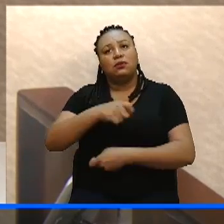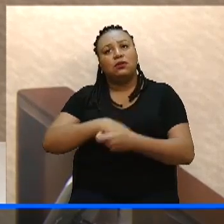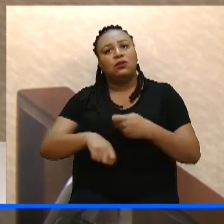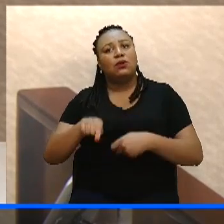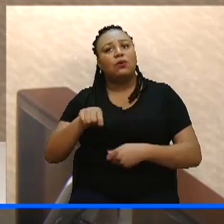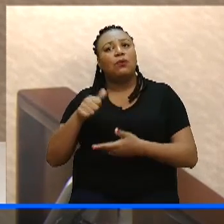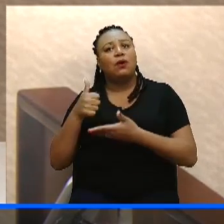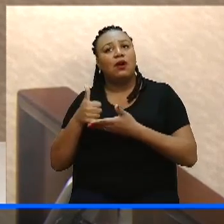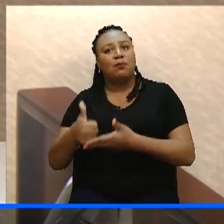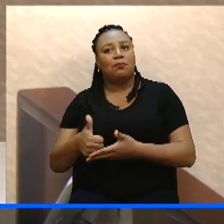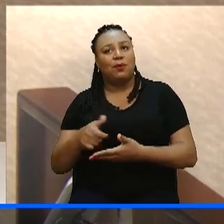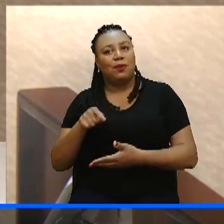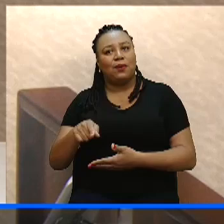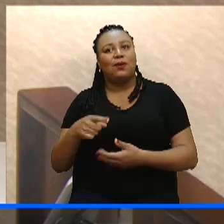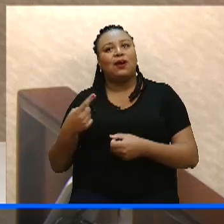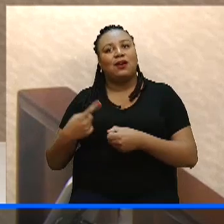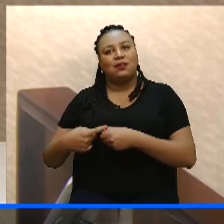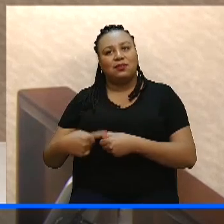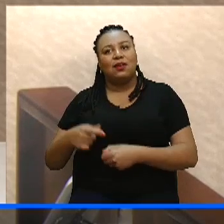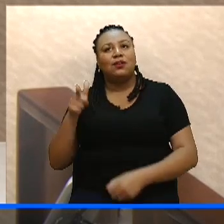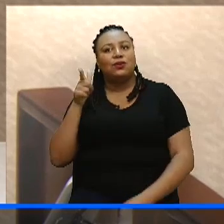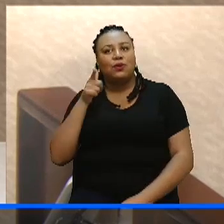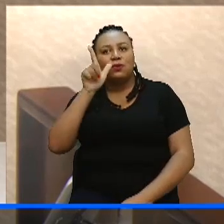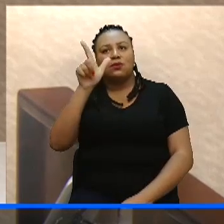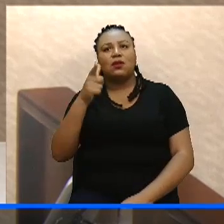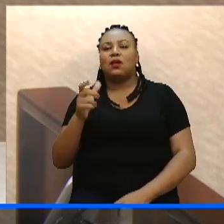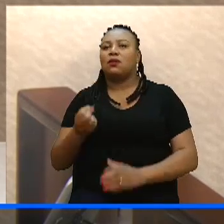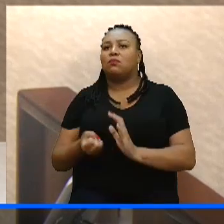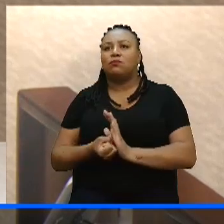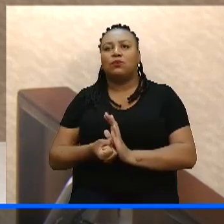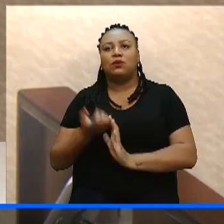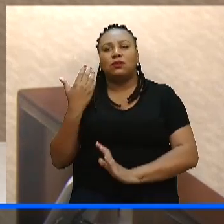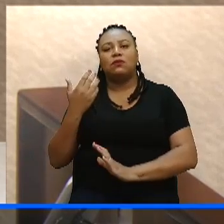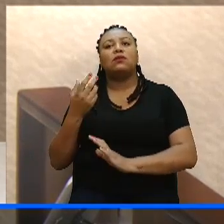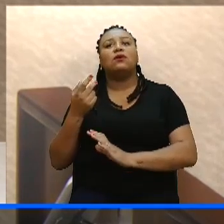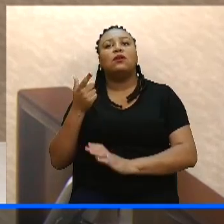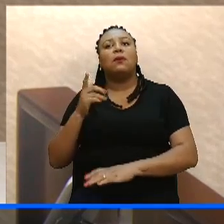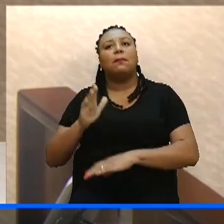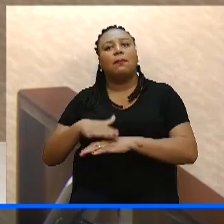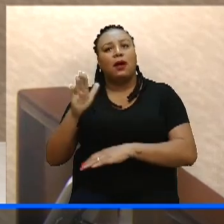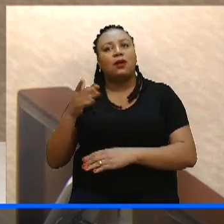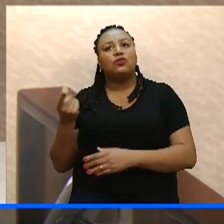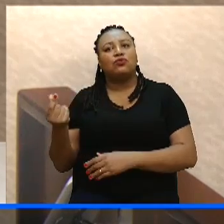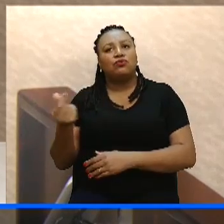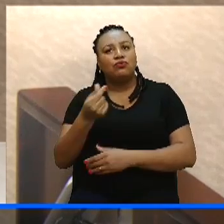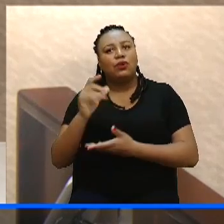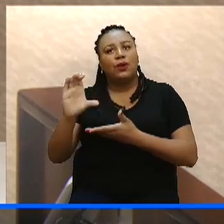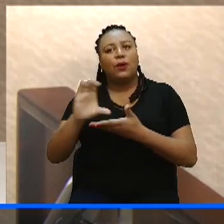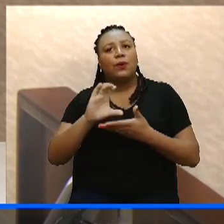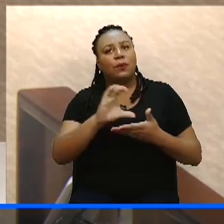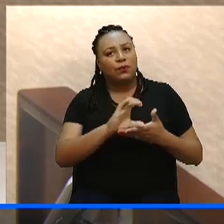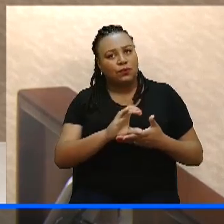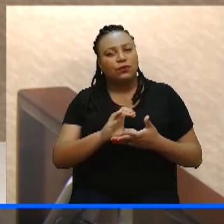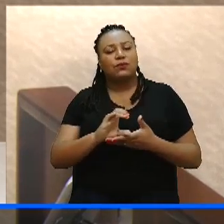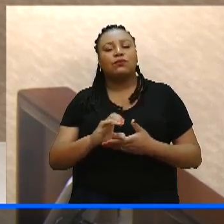com este apoio os municípios com em muitas vezes buscar mais recursos e